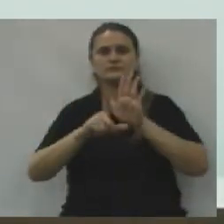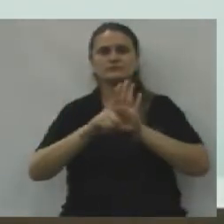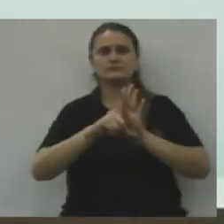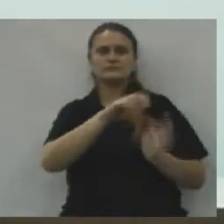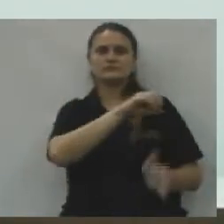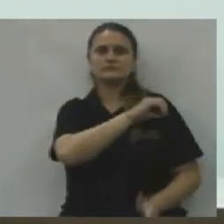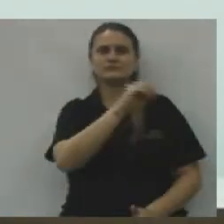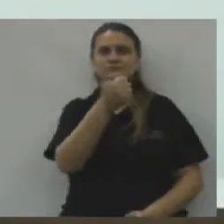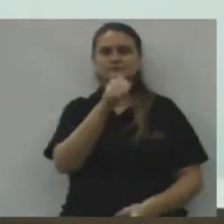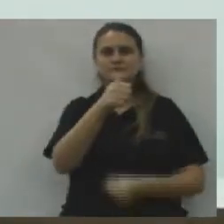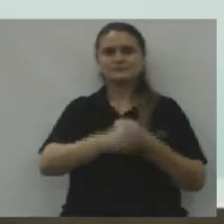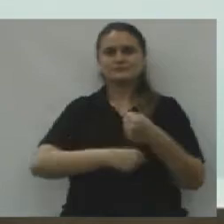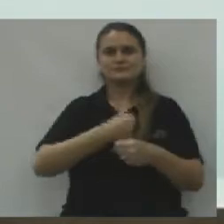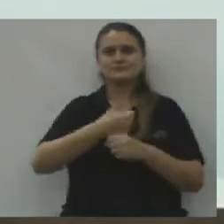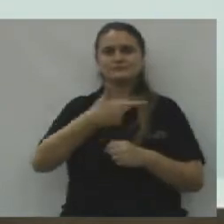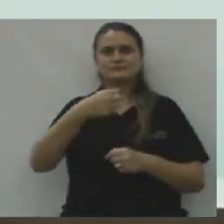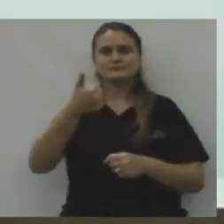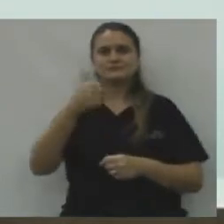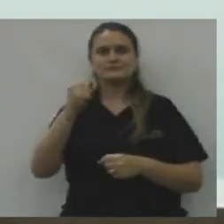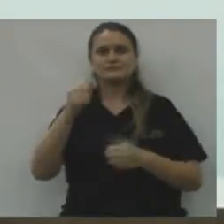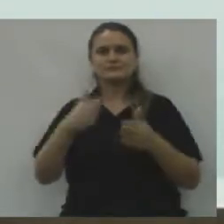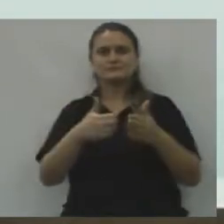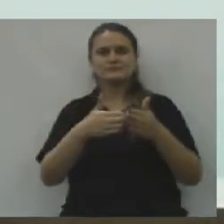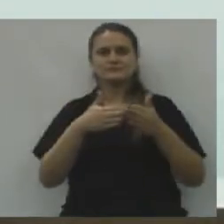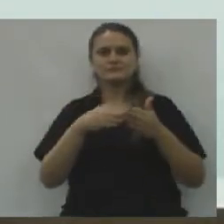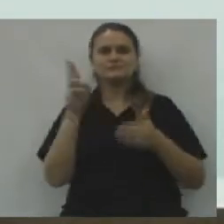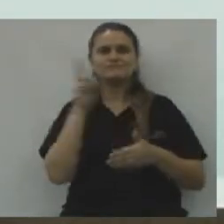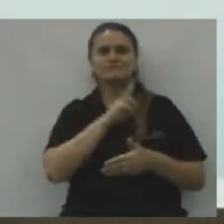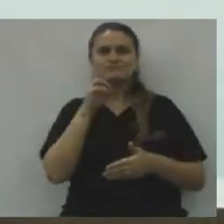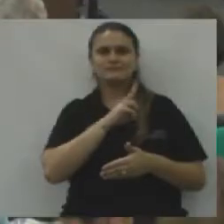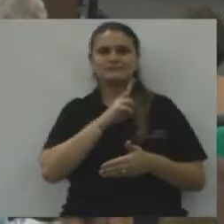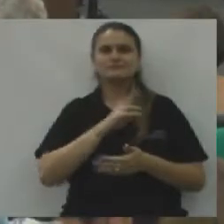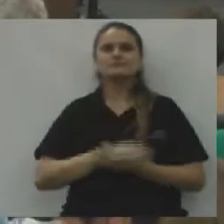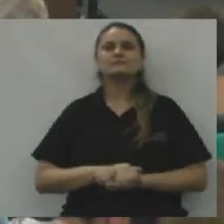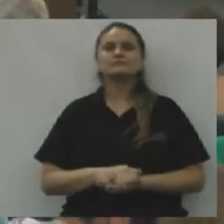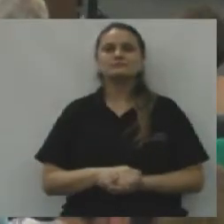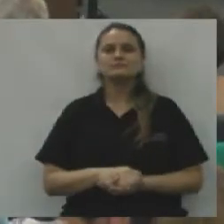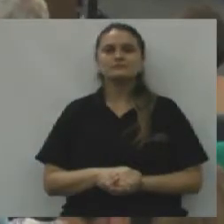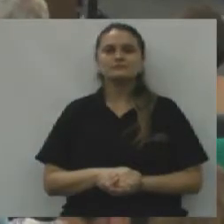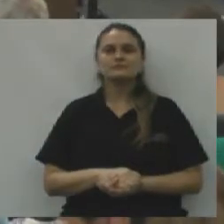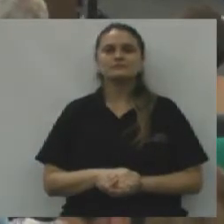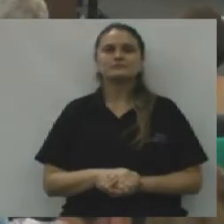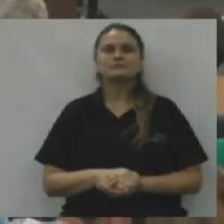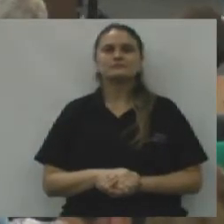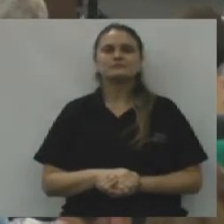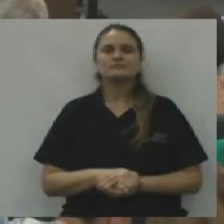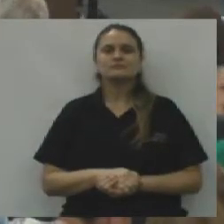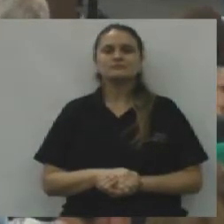número 11/2018, com o pedido de urgência.